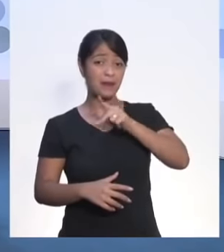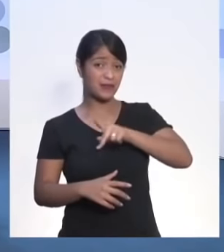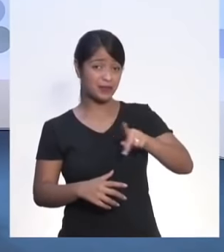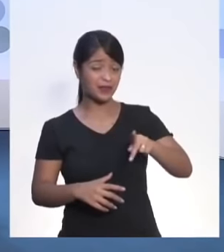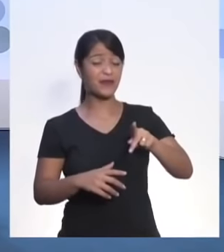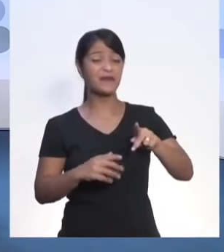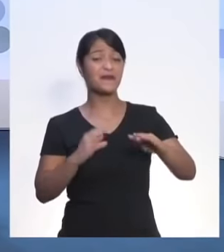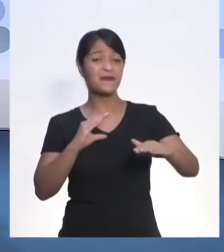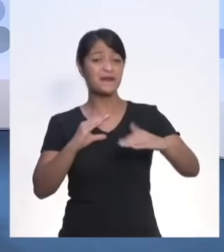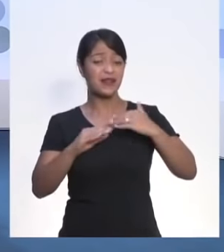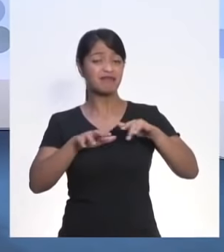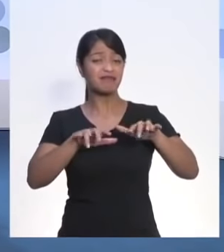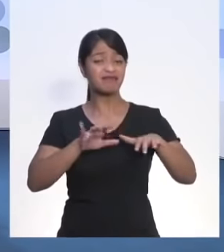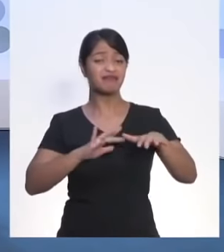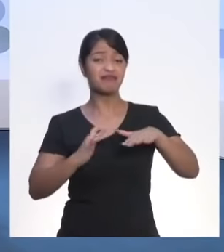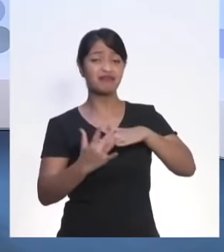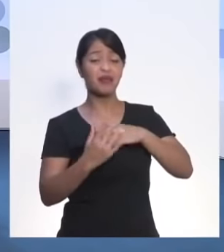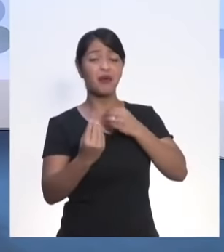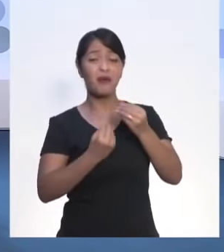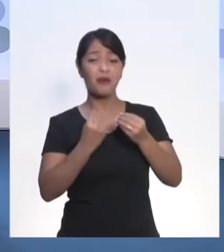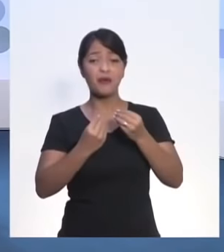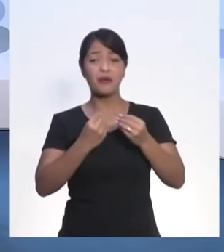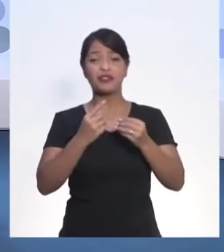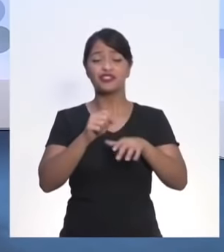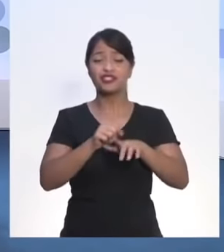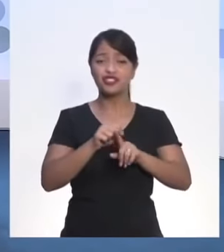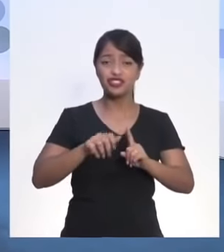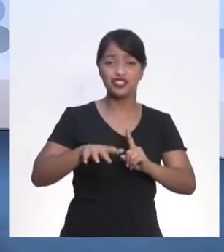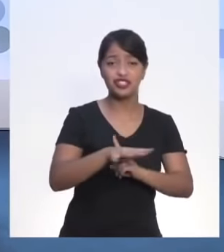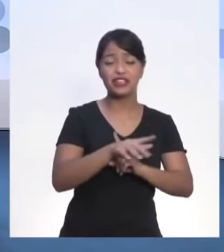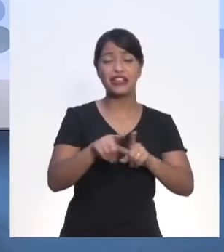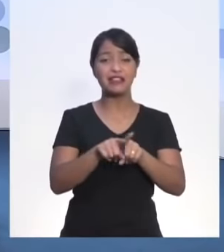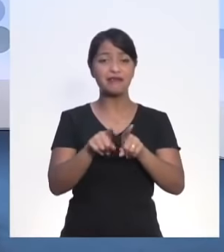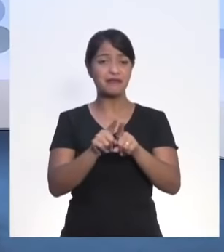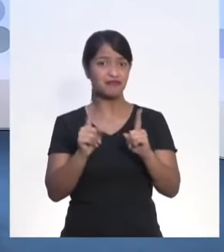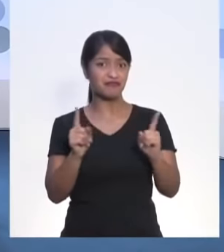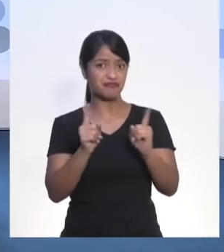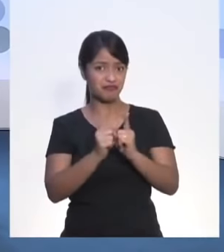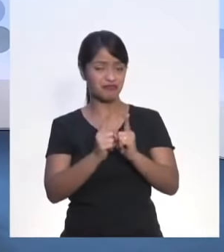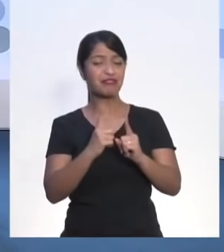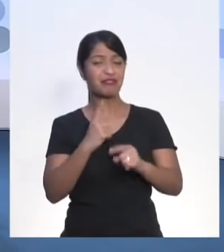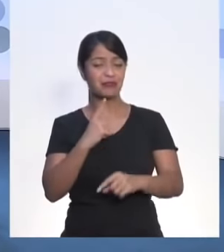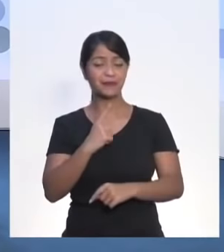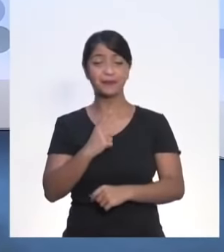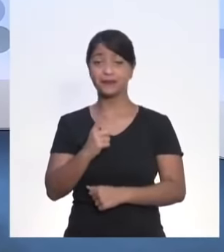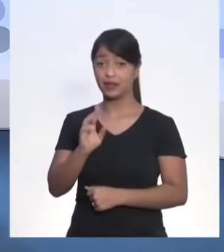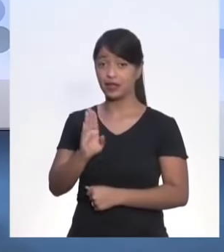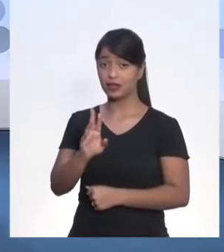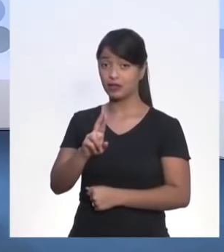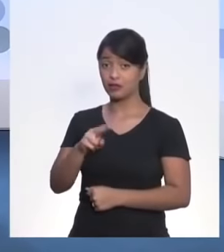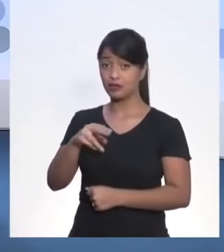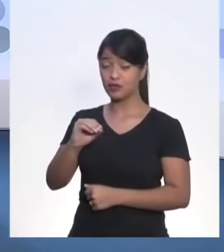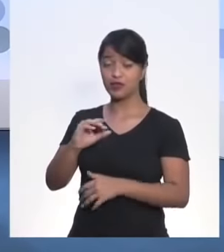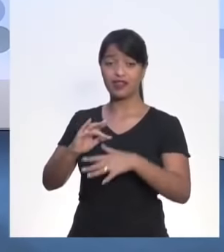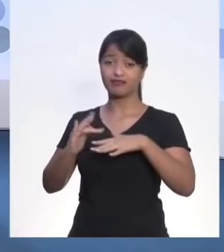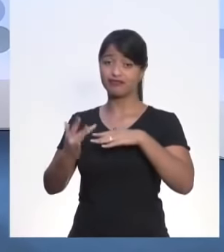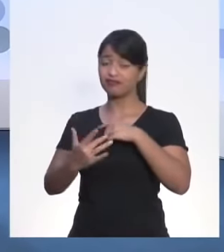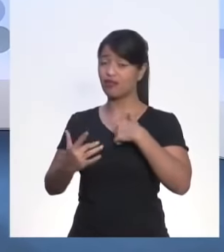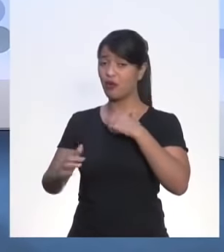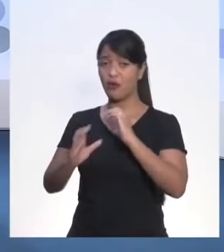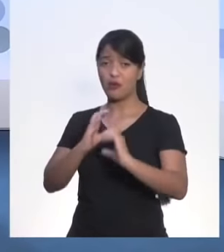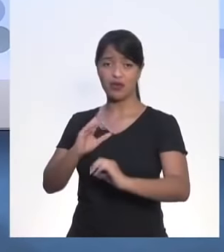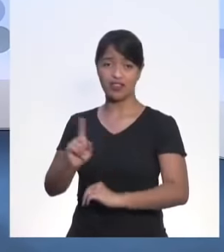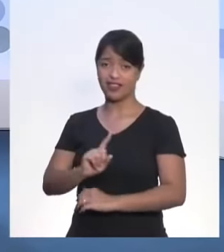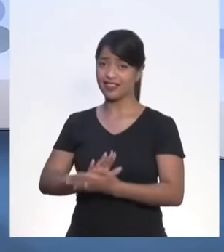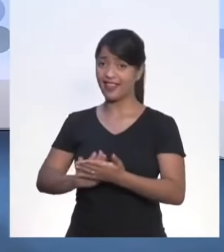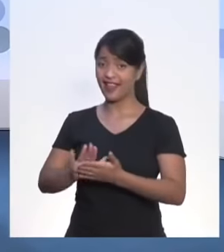gírias. Ah, mas, não é? Olha só, já tá. Bruno Matheus, eu não me comunico nas redes sociais. Eu acho que ele